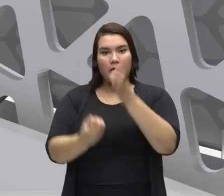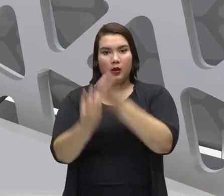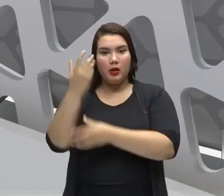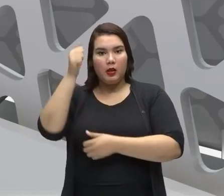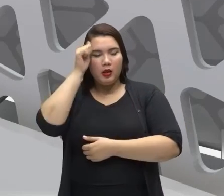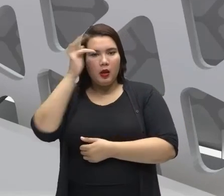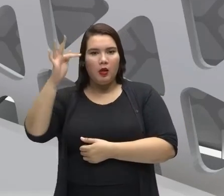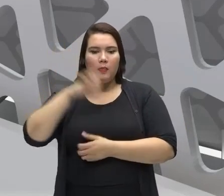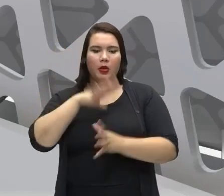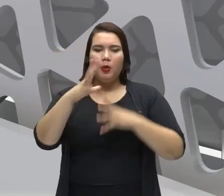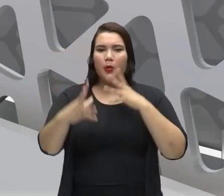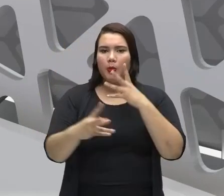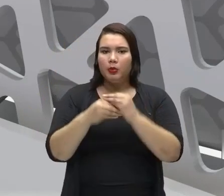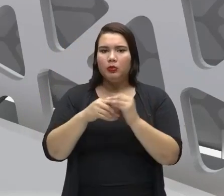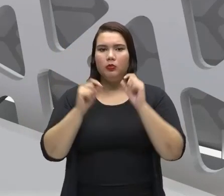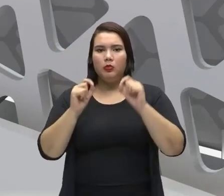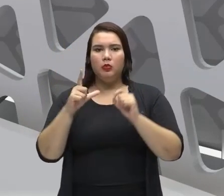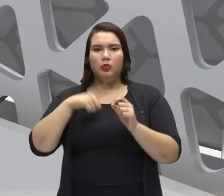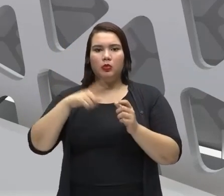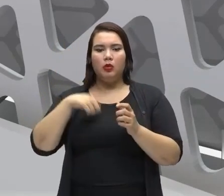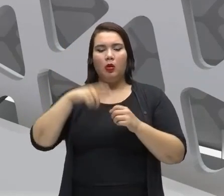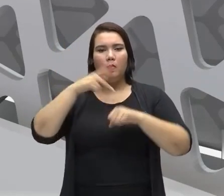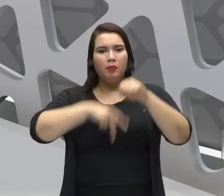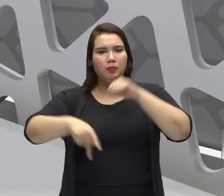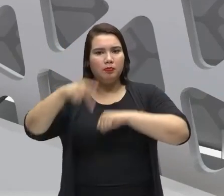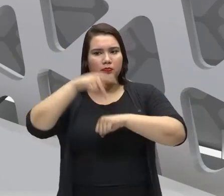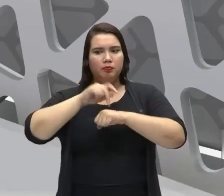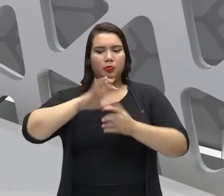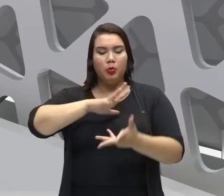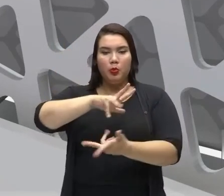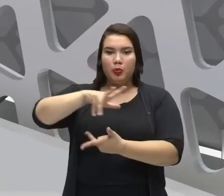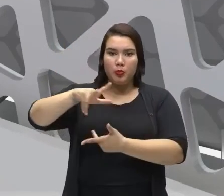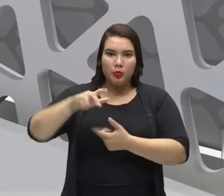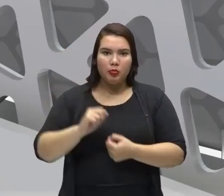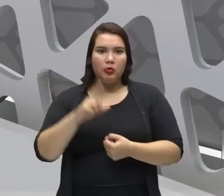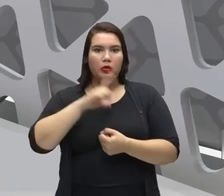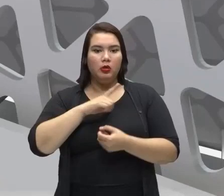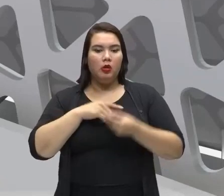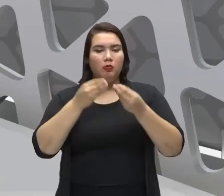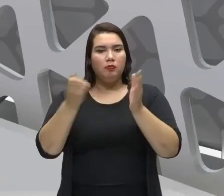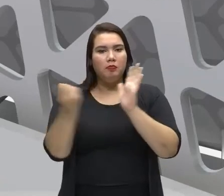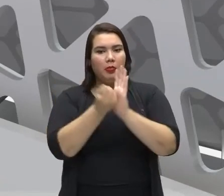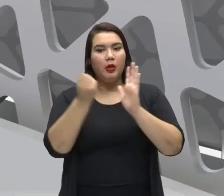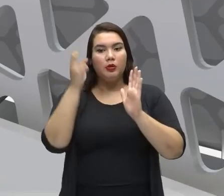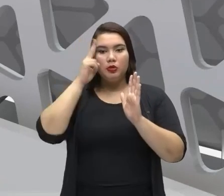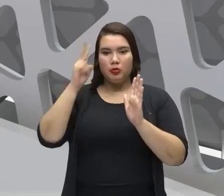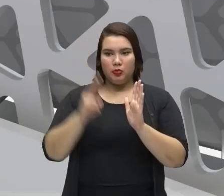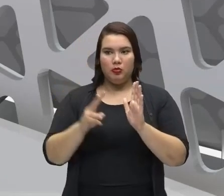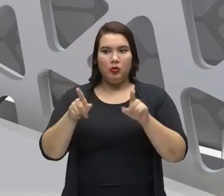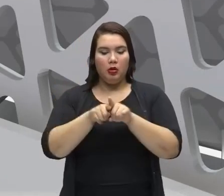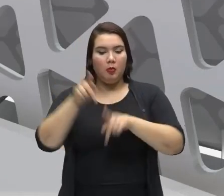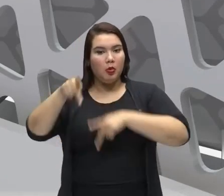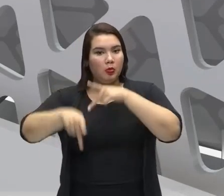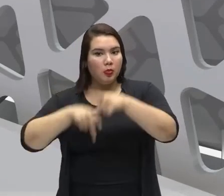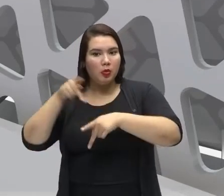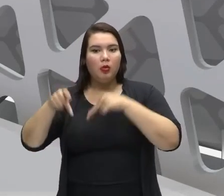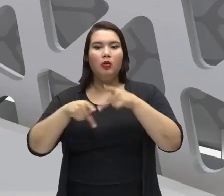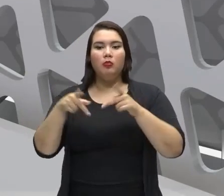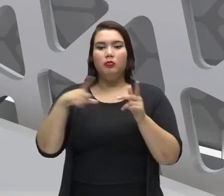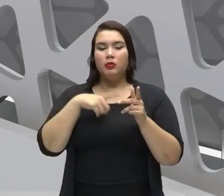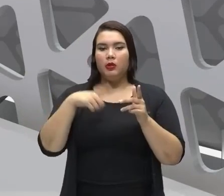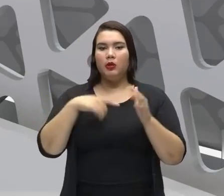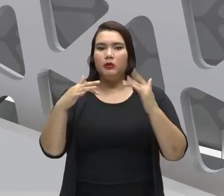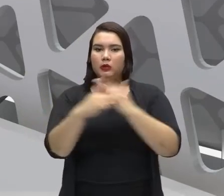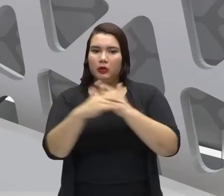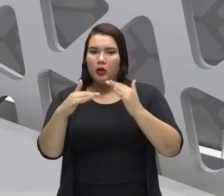uma grande contribuição para o resto do continente, para o mundo, deixando aí um legado. Os povos iorubás, com as cidades iorubás, que